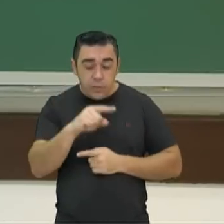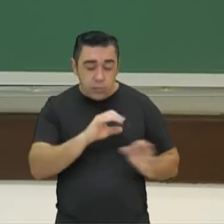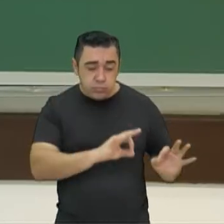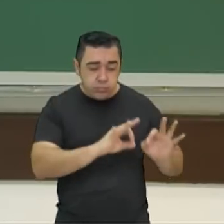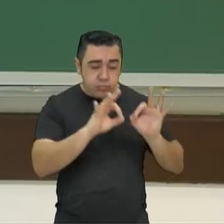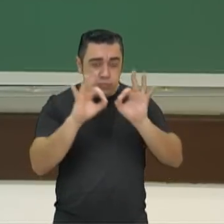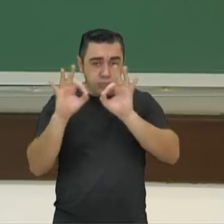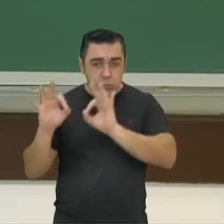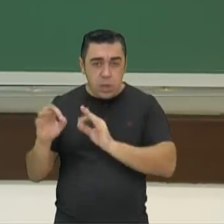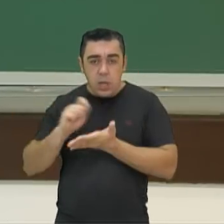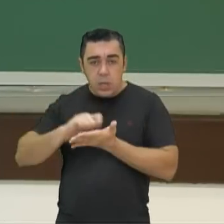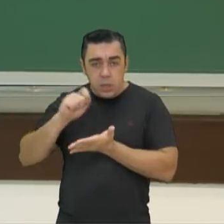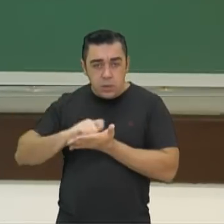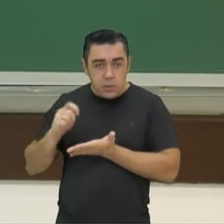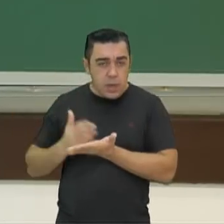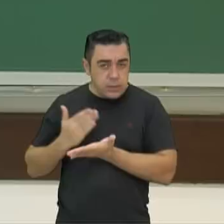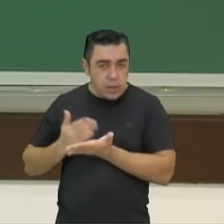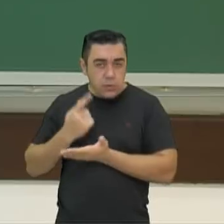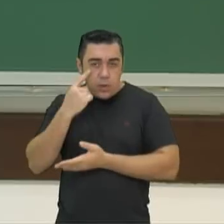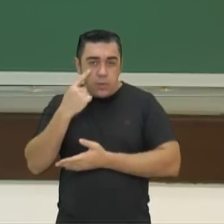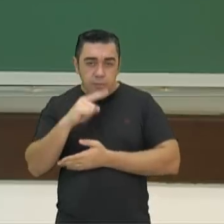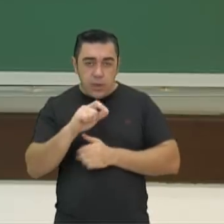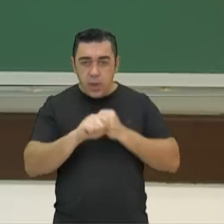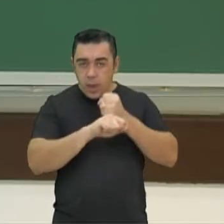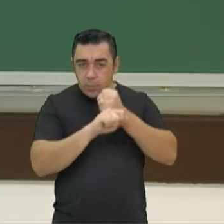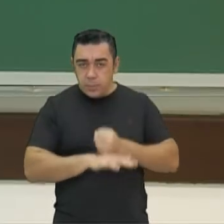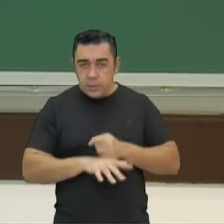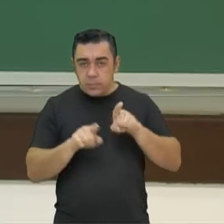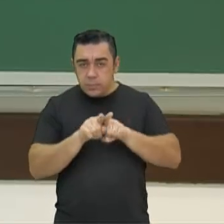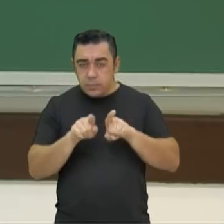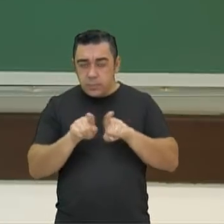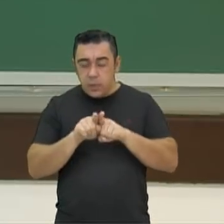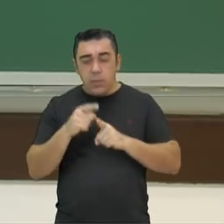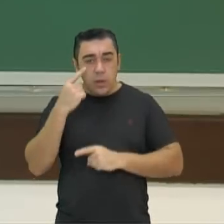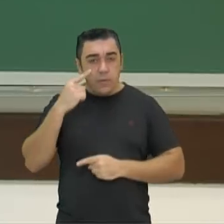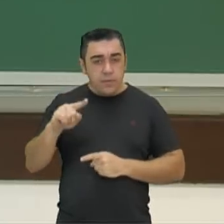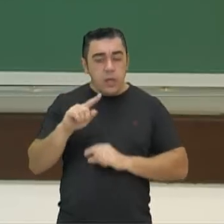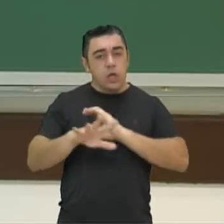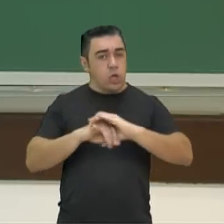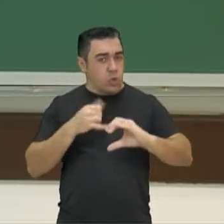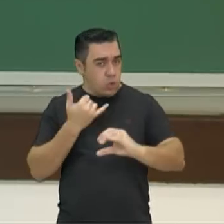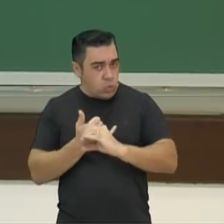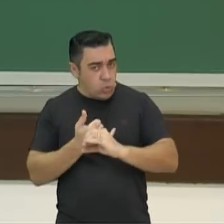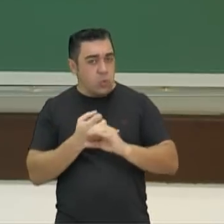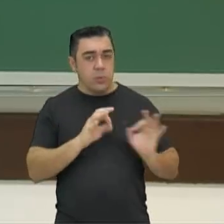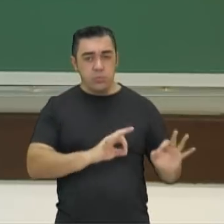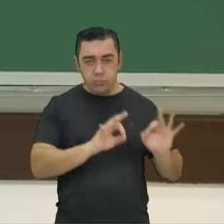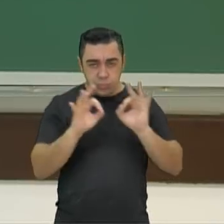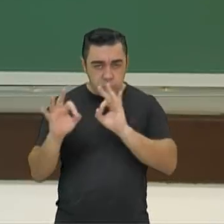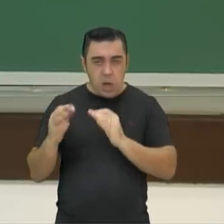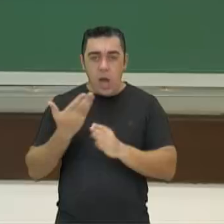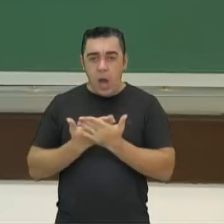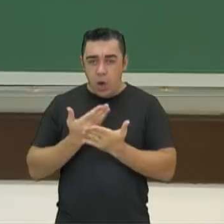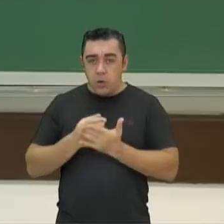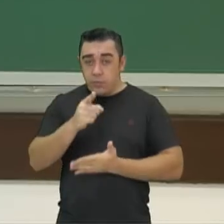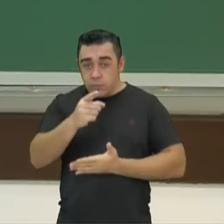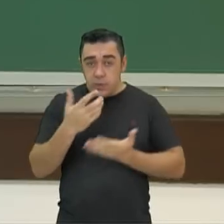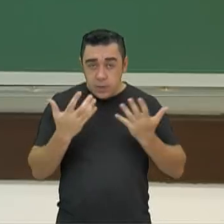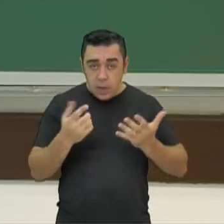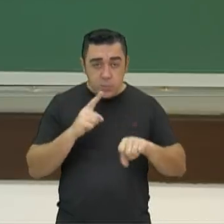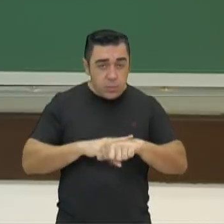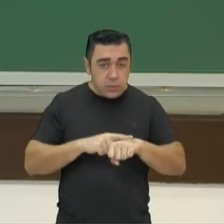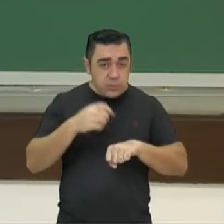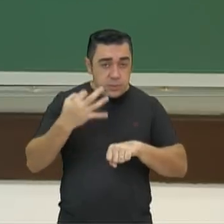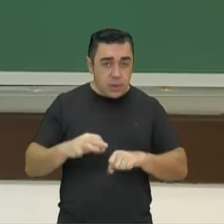no caderno, volta nos aplicativos para rever a aula aí no YouTube, podem acessar e rever a aula a hora que vocês quiserem. E